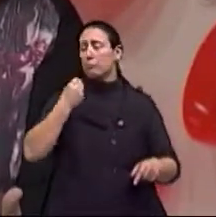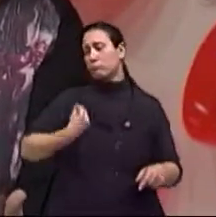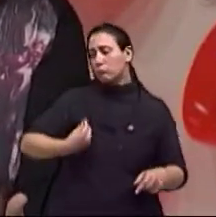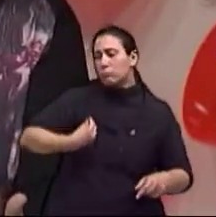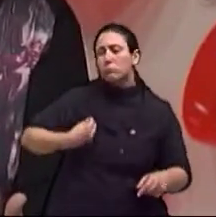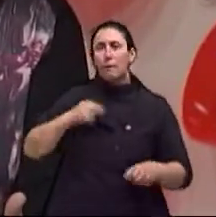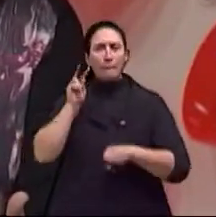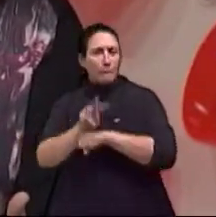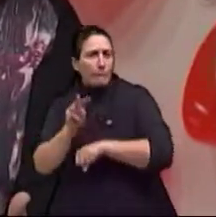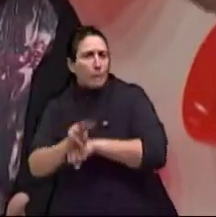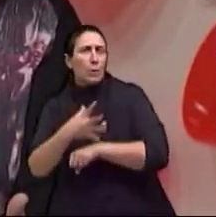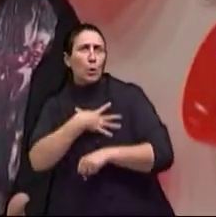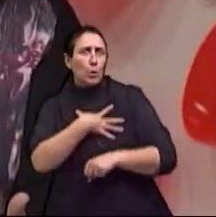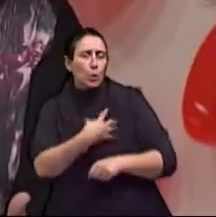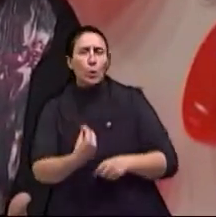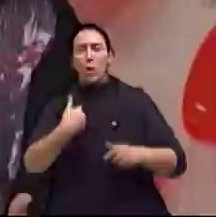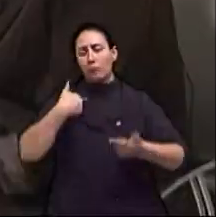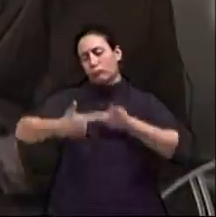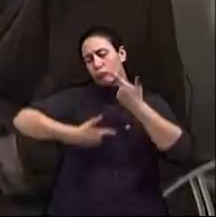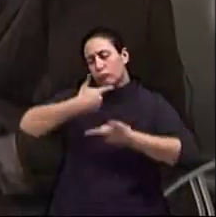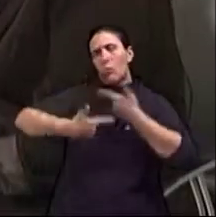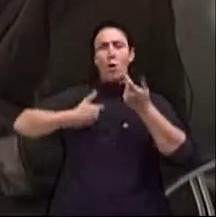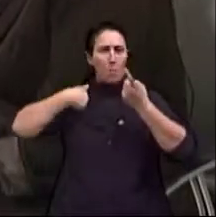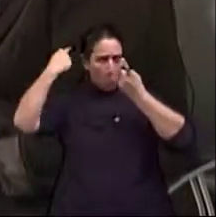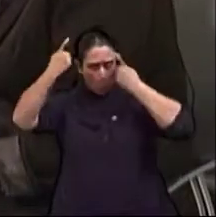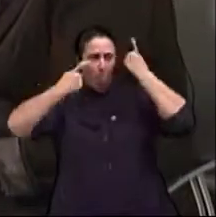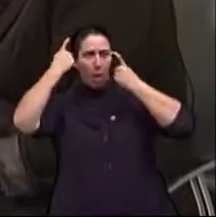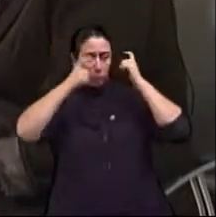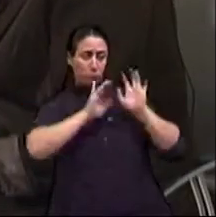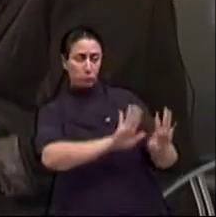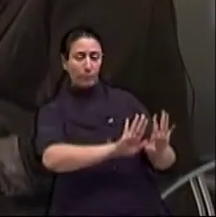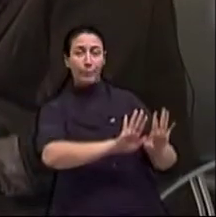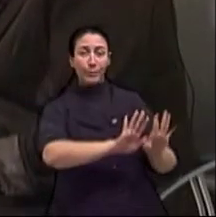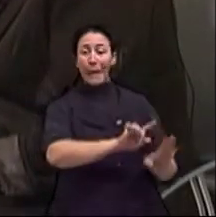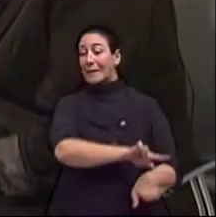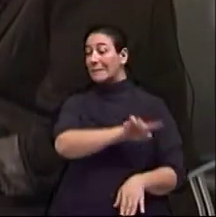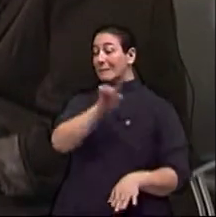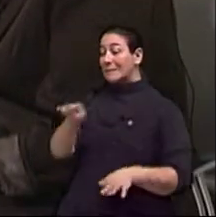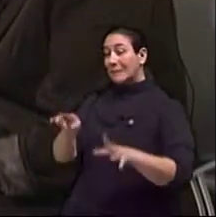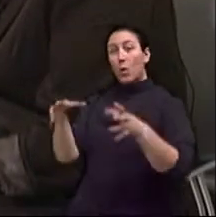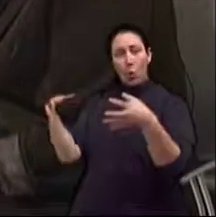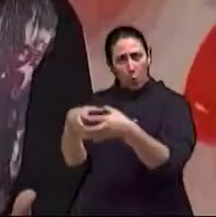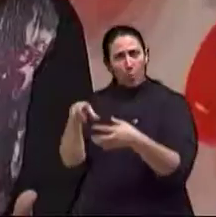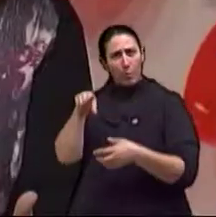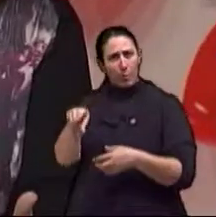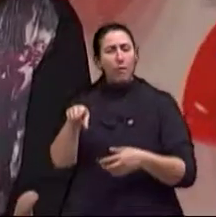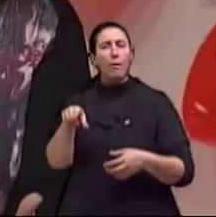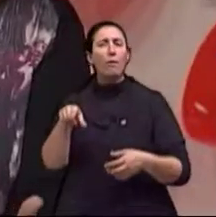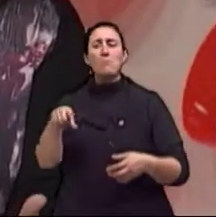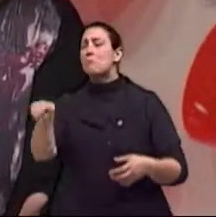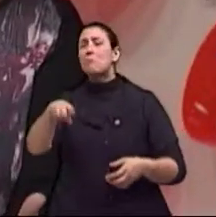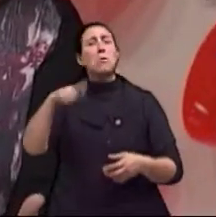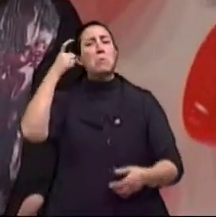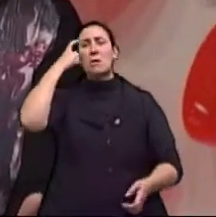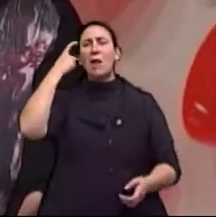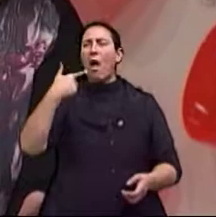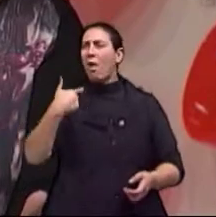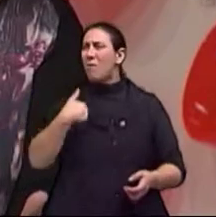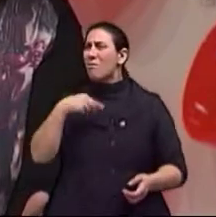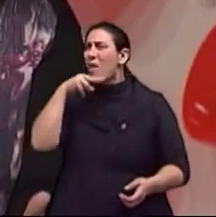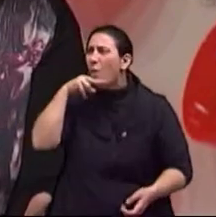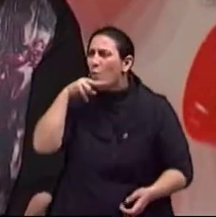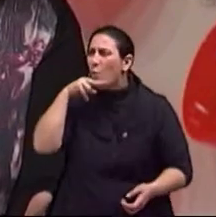Eles estão entre ocupado no trabalho eles postergaram mesmo ela falou que na fase seguinte quer dizer eles ainda não pensa nos em ser avô